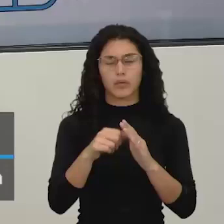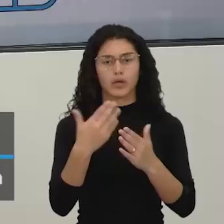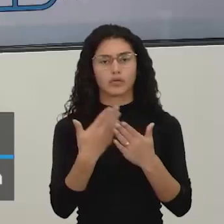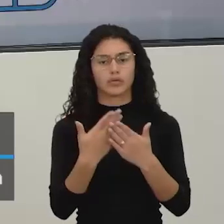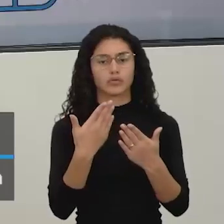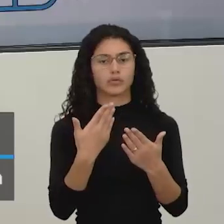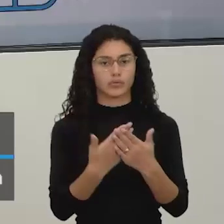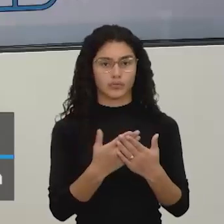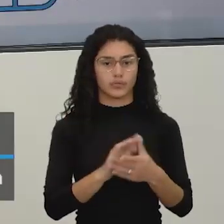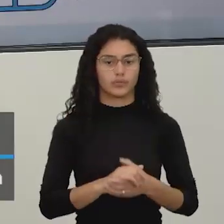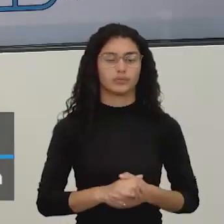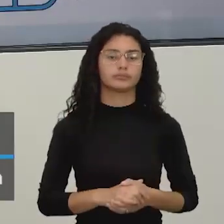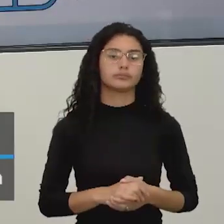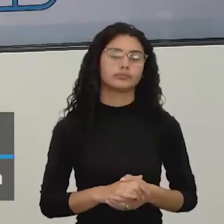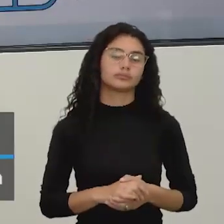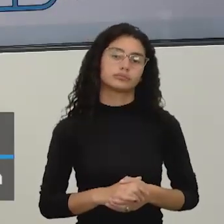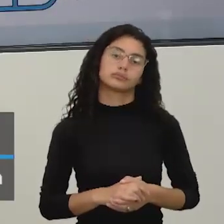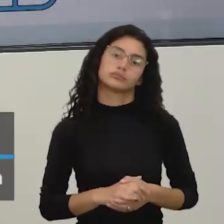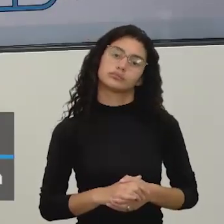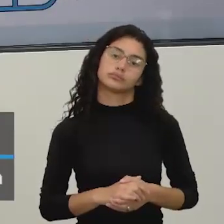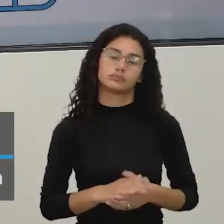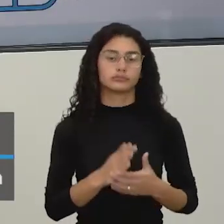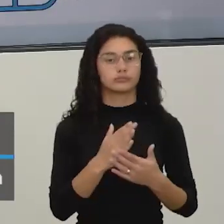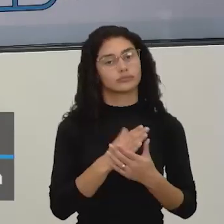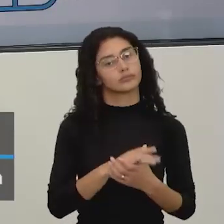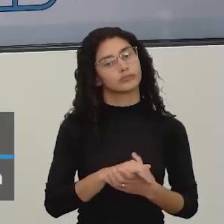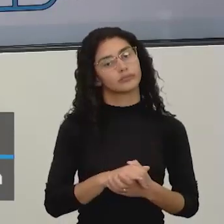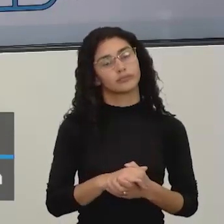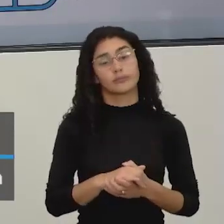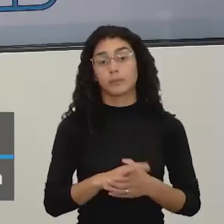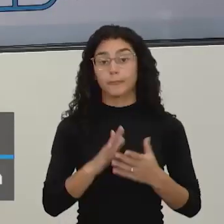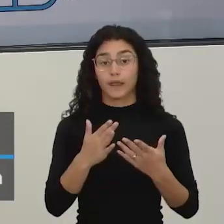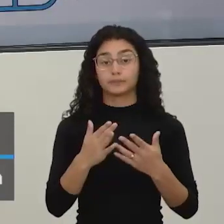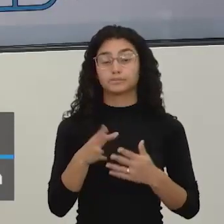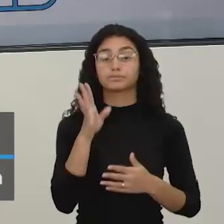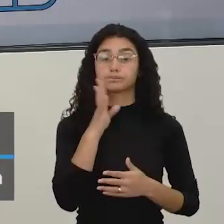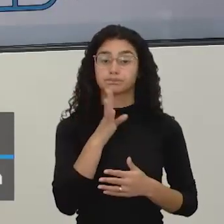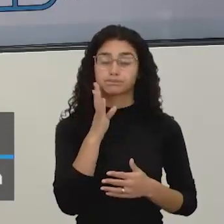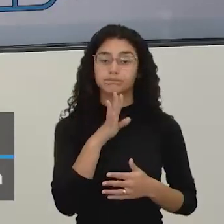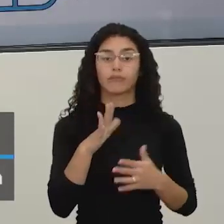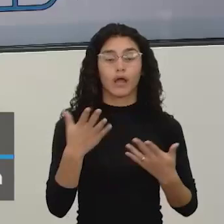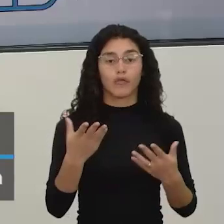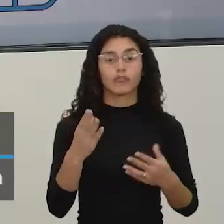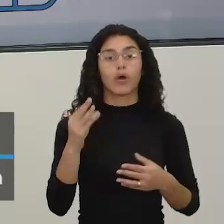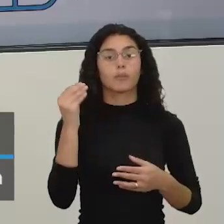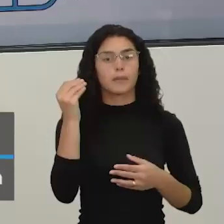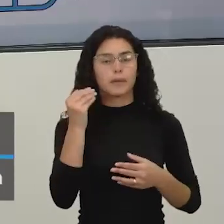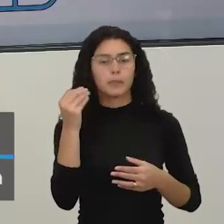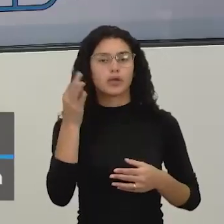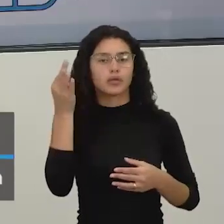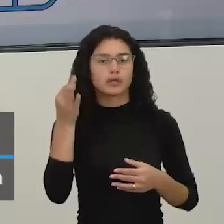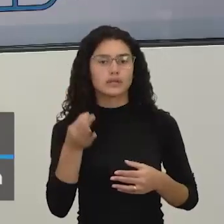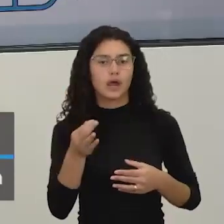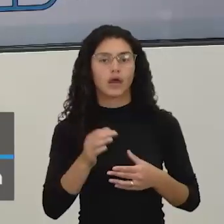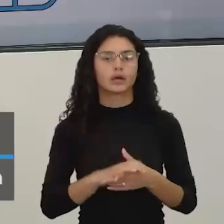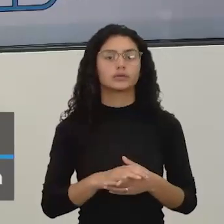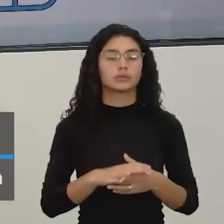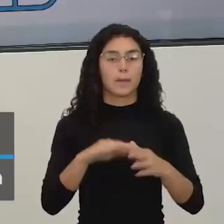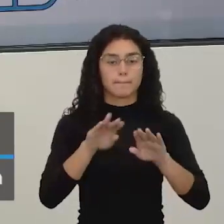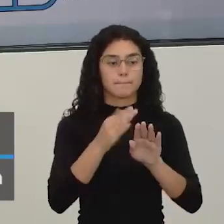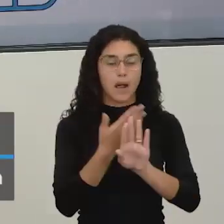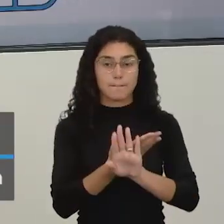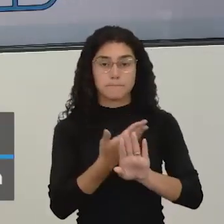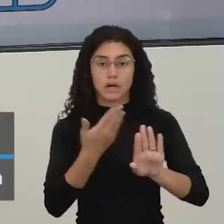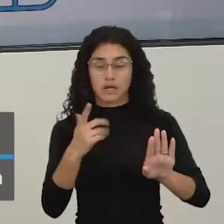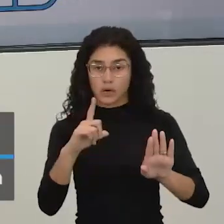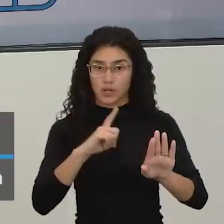da teoria heterotrófica, começa a partir daí. Então, foi super bacana. Esse foi um experimento chave para ter a separação,